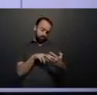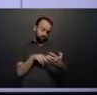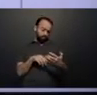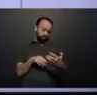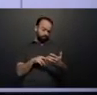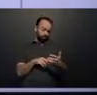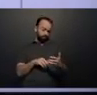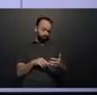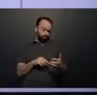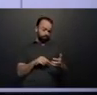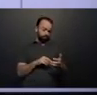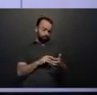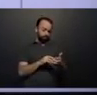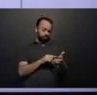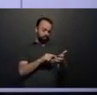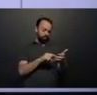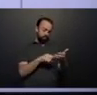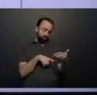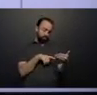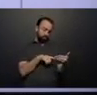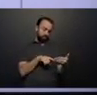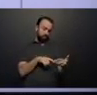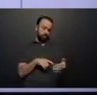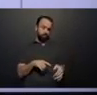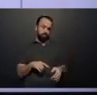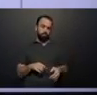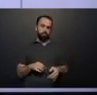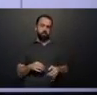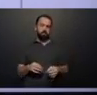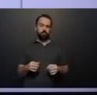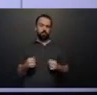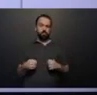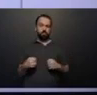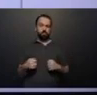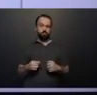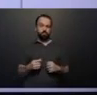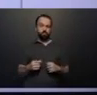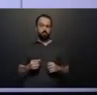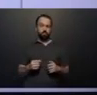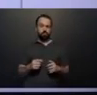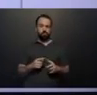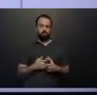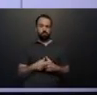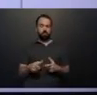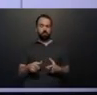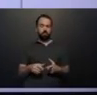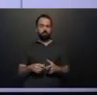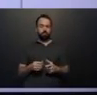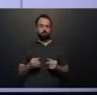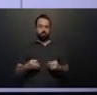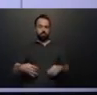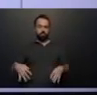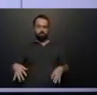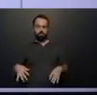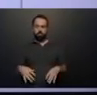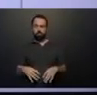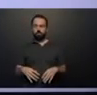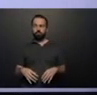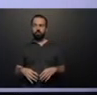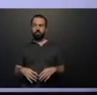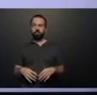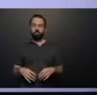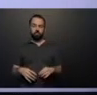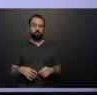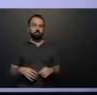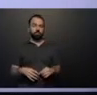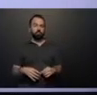ali contém as informações necessárias para resolver o problema. Geralmente em todos os produtos a